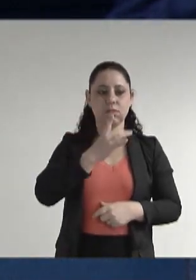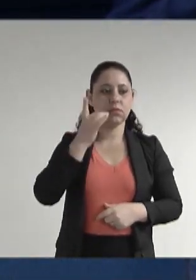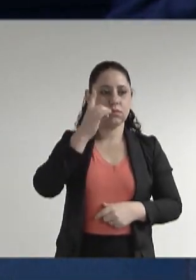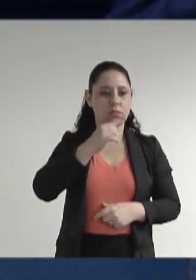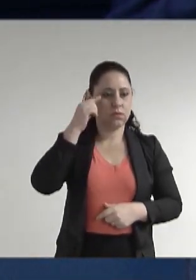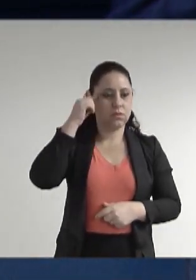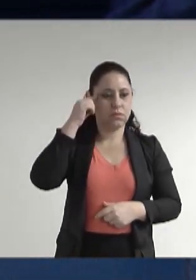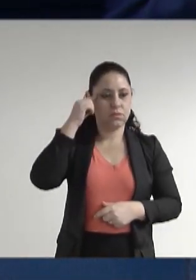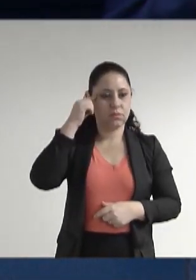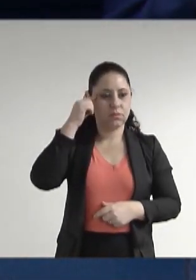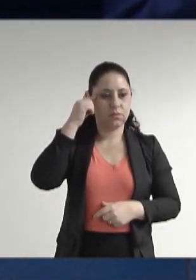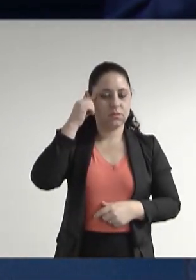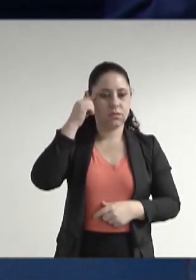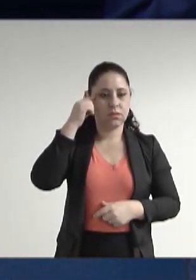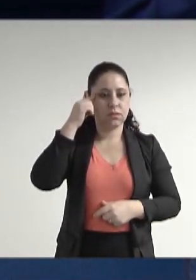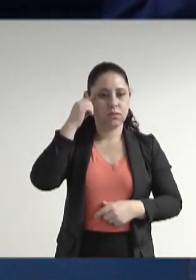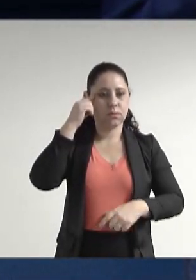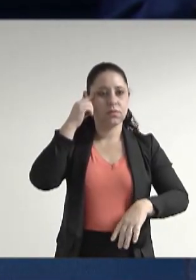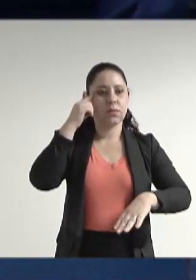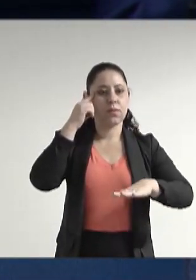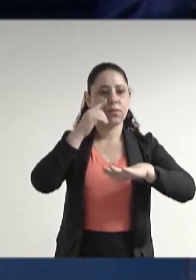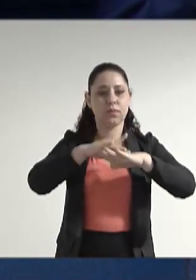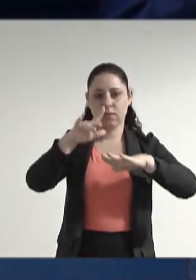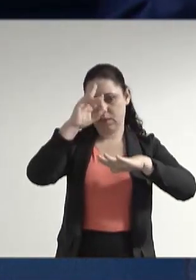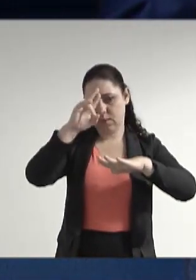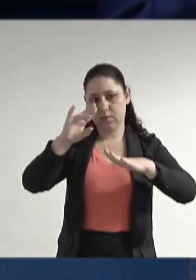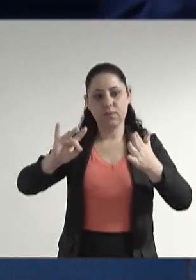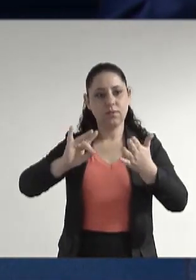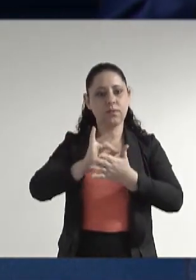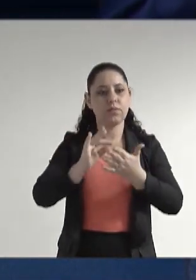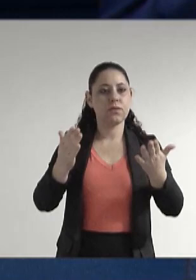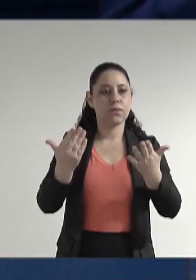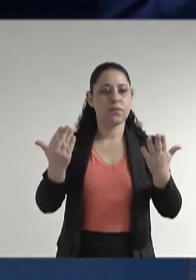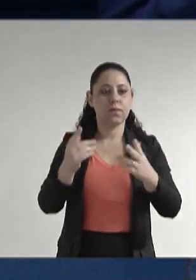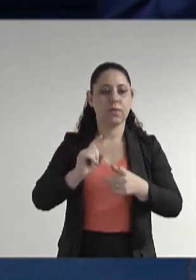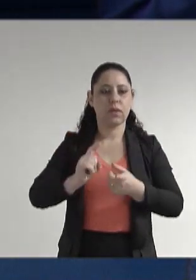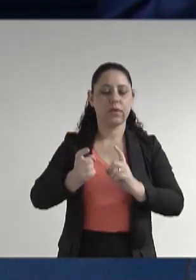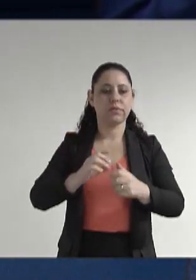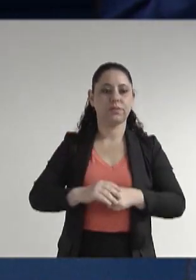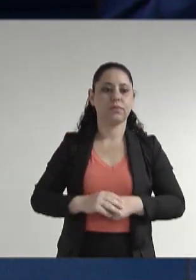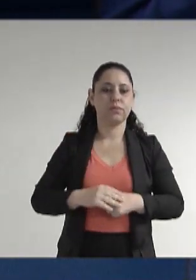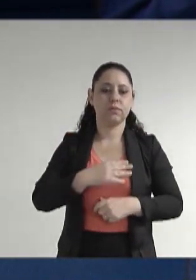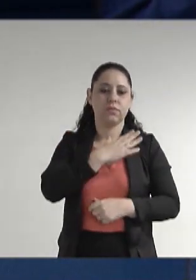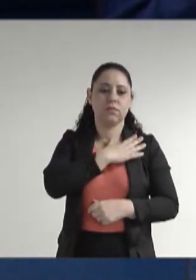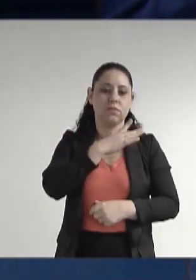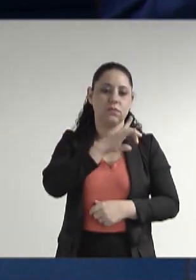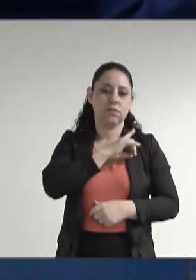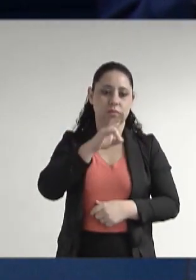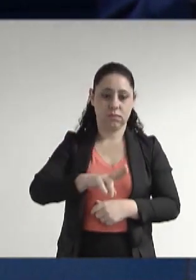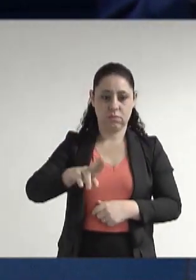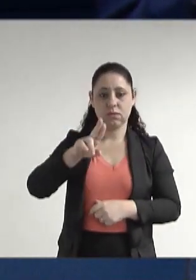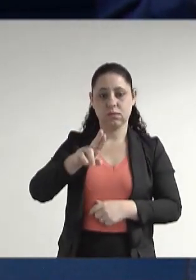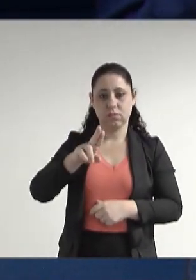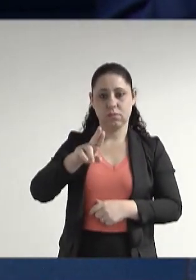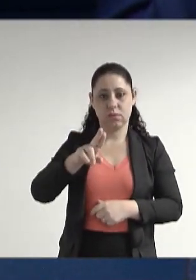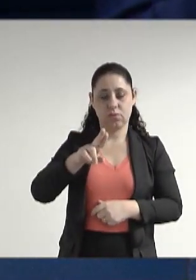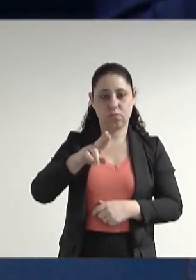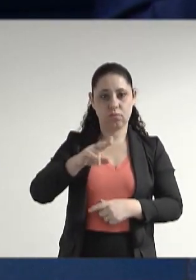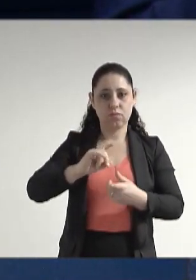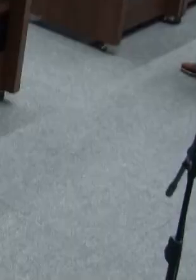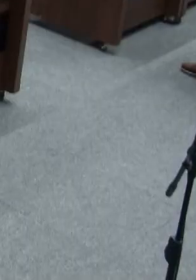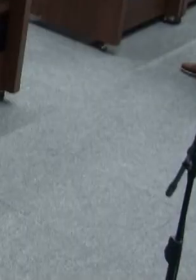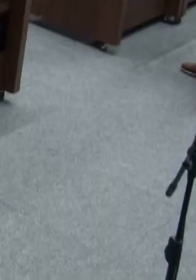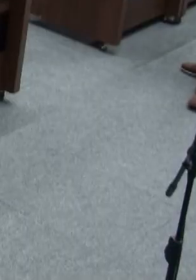deputado Achoca colocou sobre a mesa, pelo livro de inscrição, pequeno expediente, Coronel Davi vai usar...